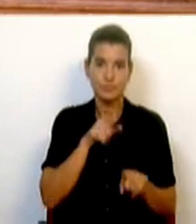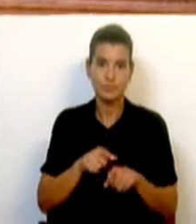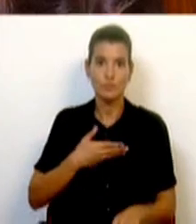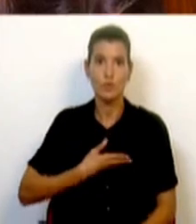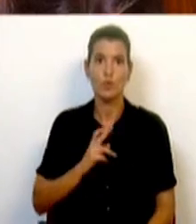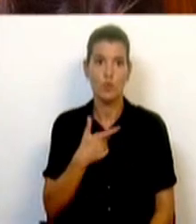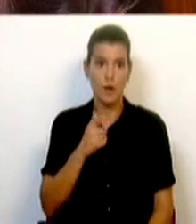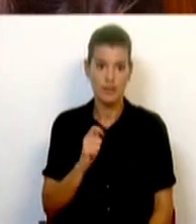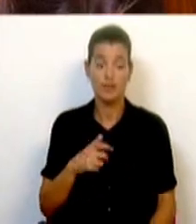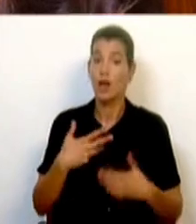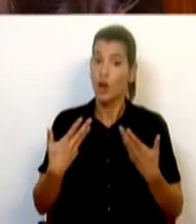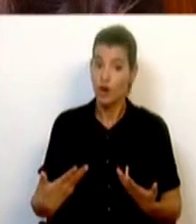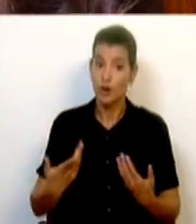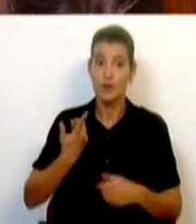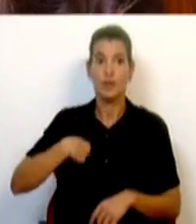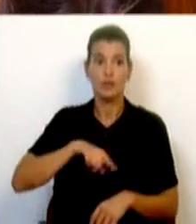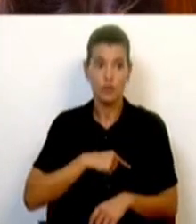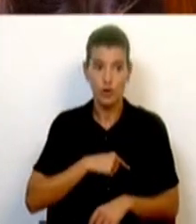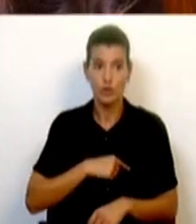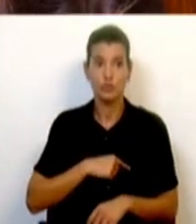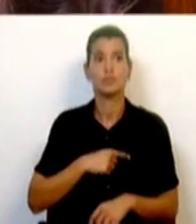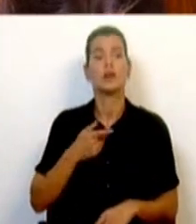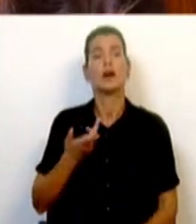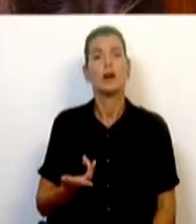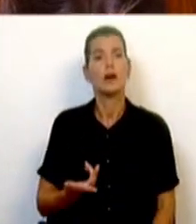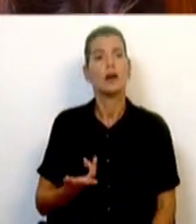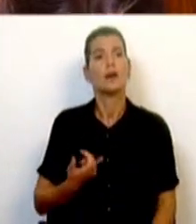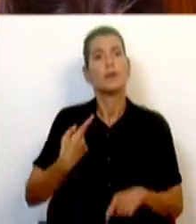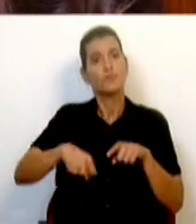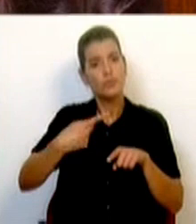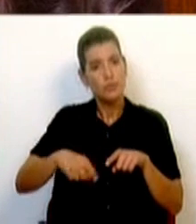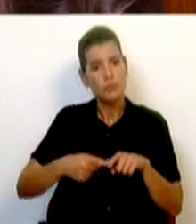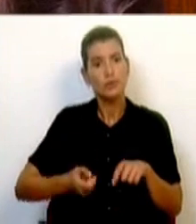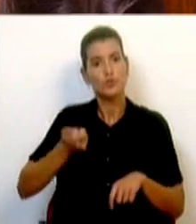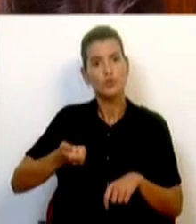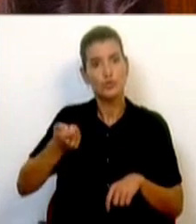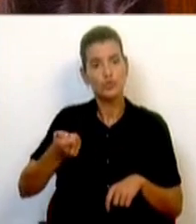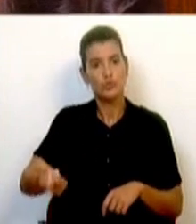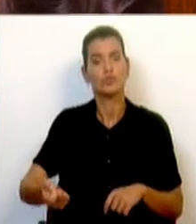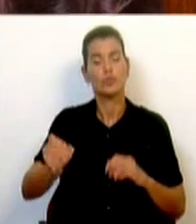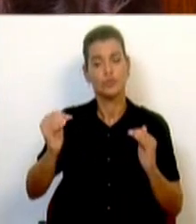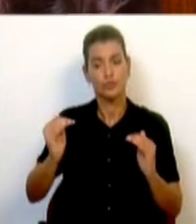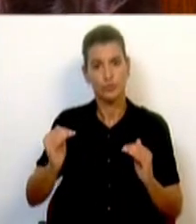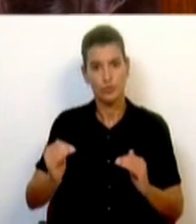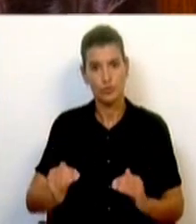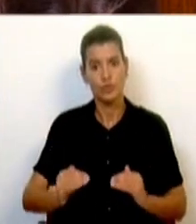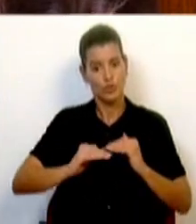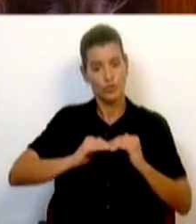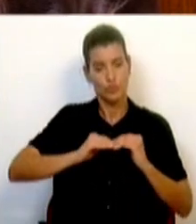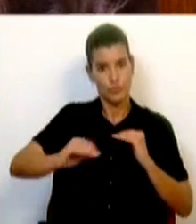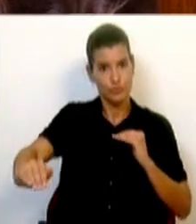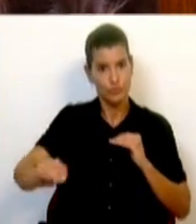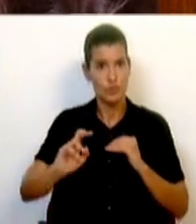Alves. Agora, nós vamos reduzir o montante da prestação, vamos estabilizar nos